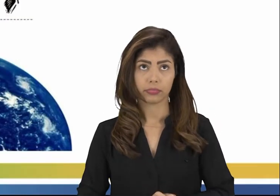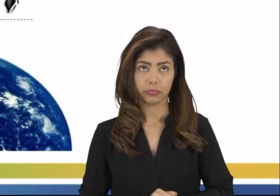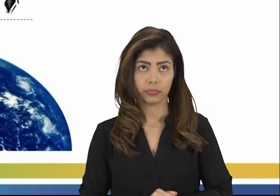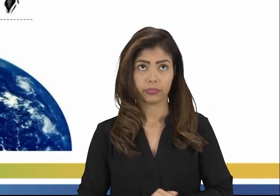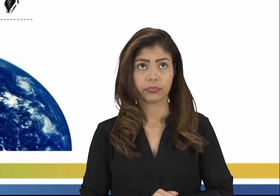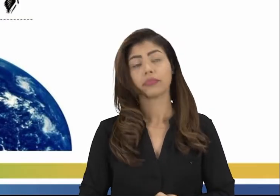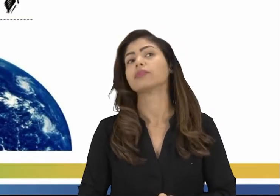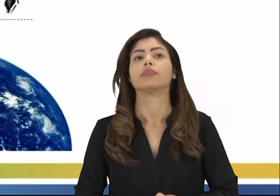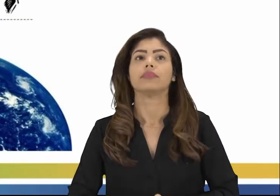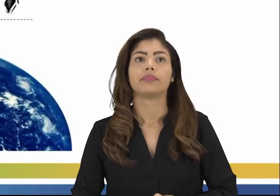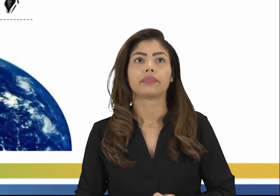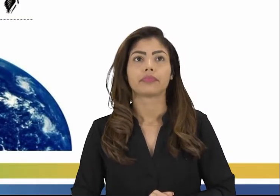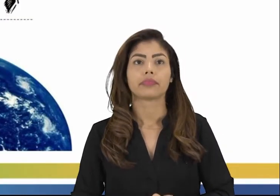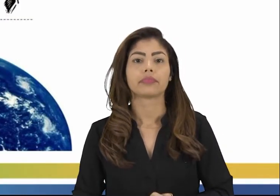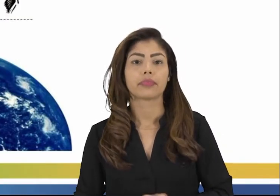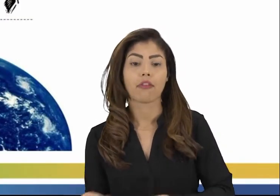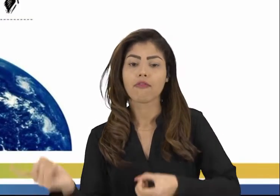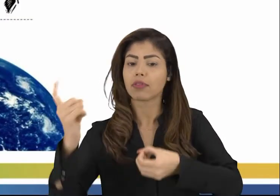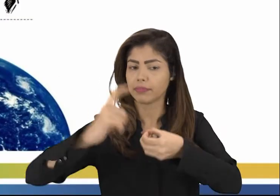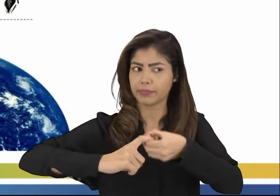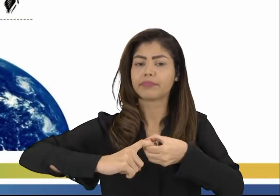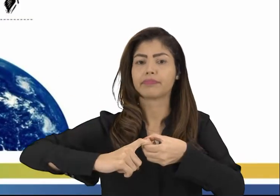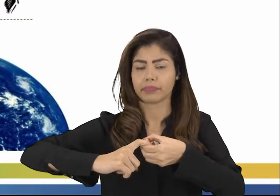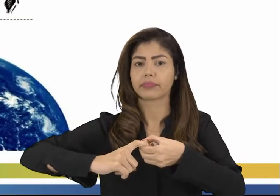Próximo slide. Então, retomando aqui,